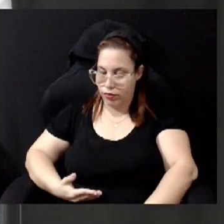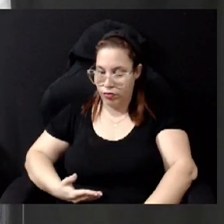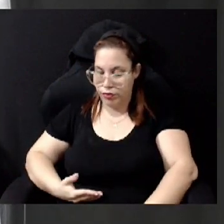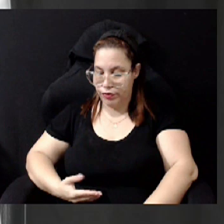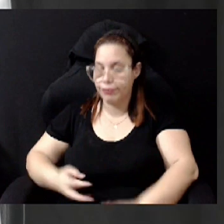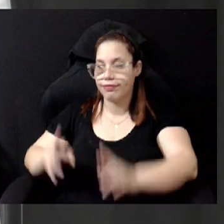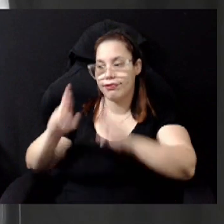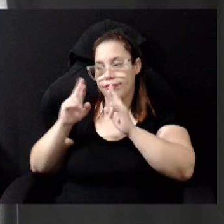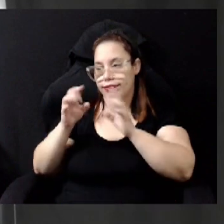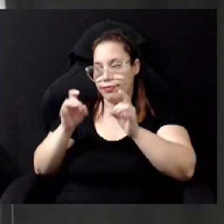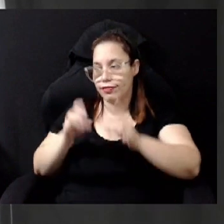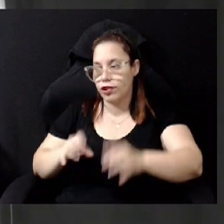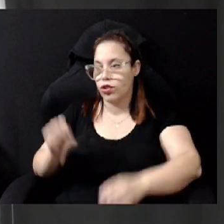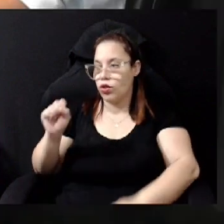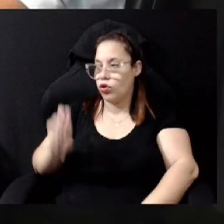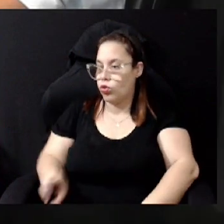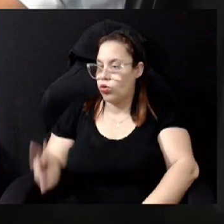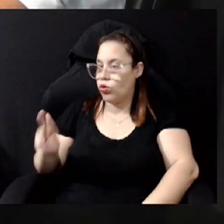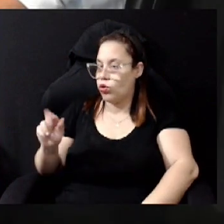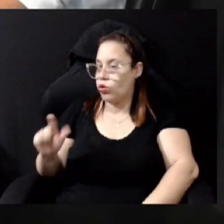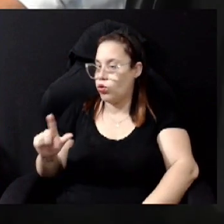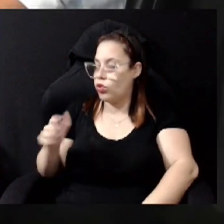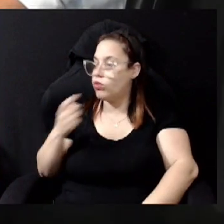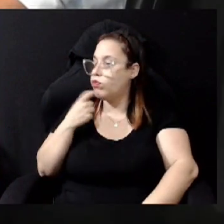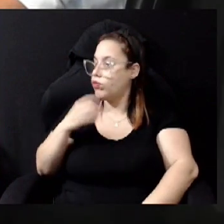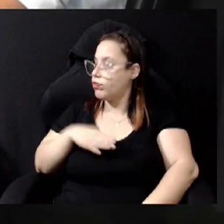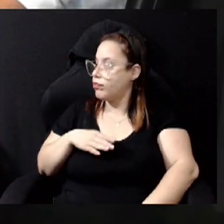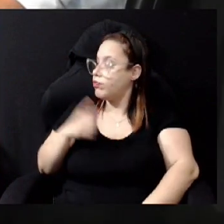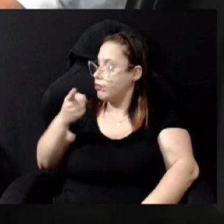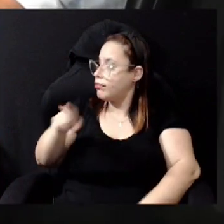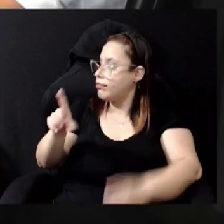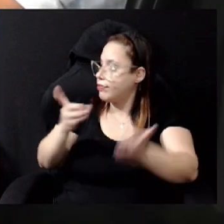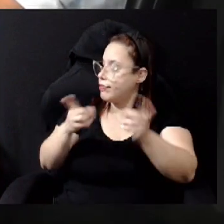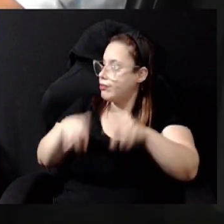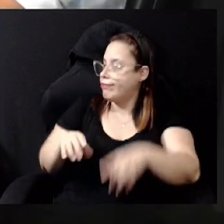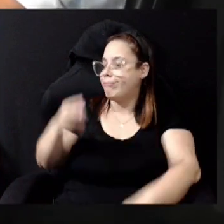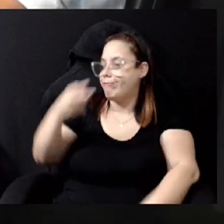de Campinas. Quando a gente fala nessa dignidade, a gente não pode esquecer de falar de